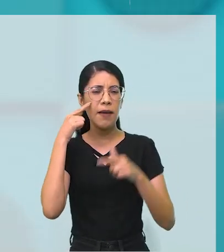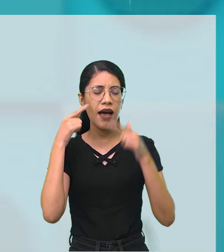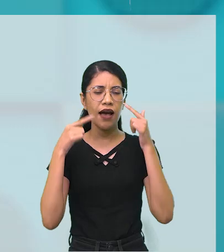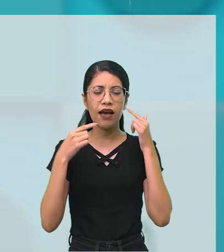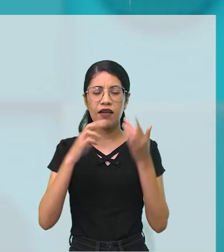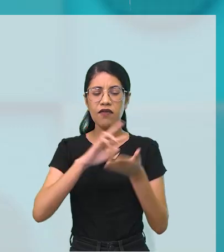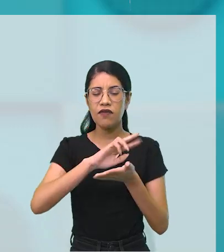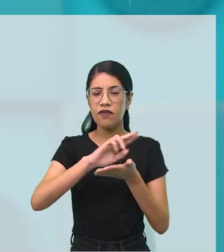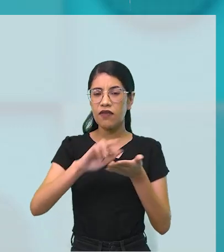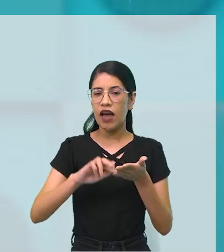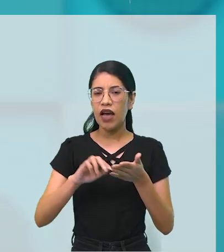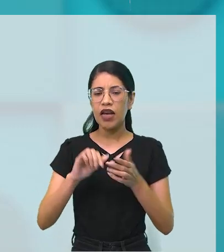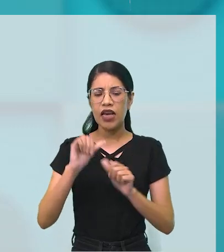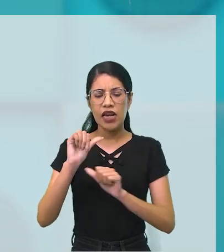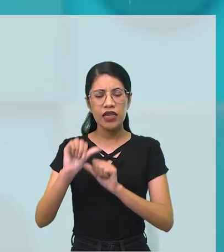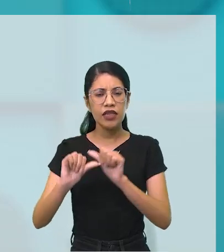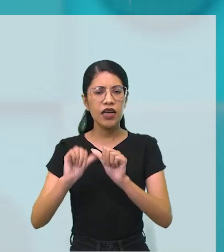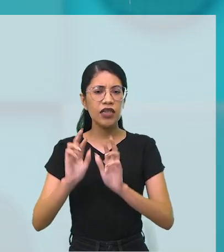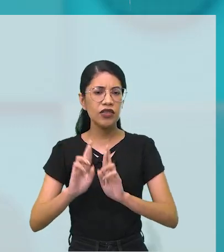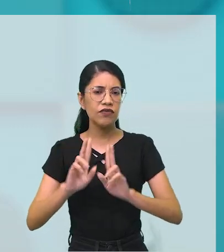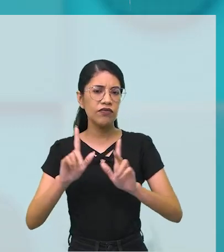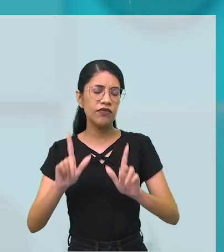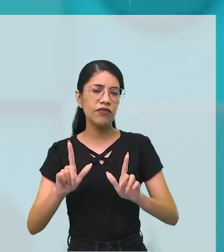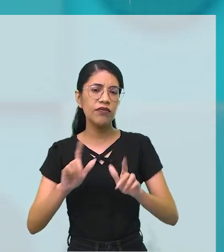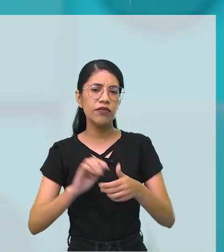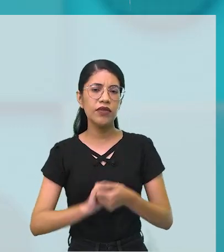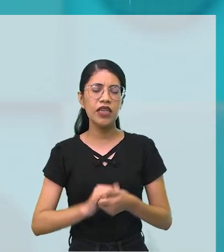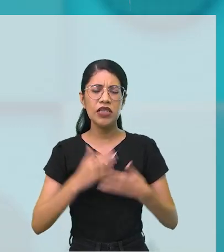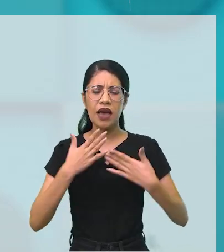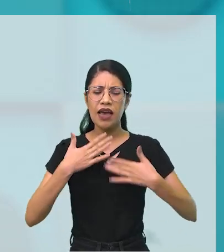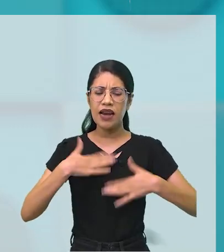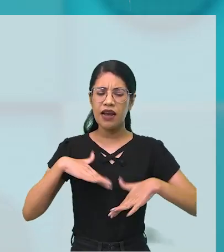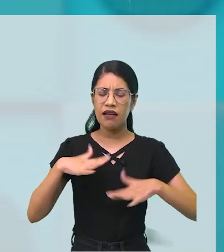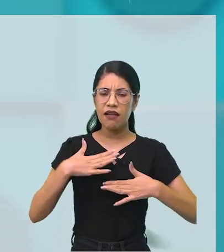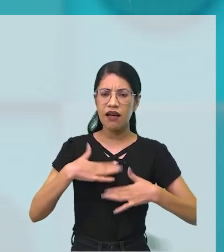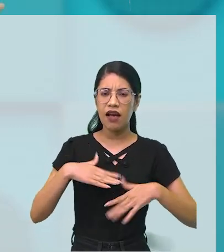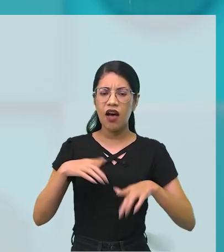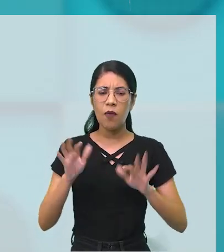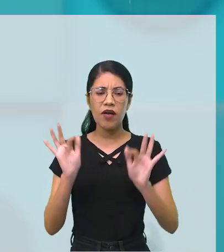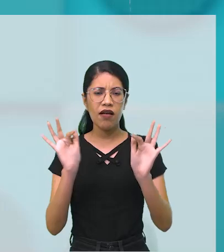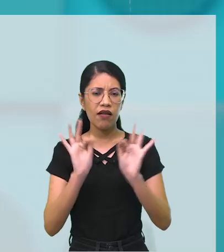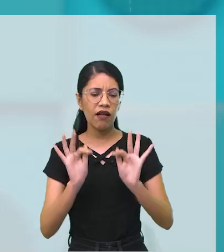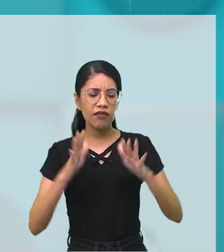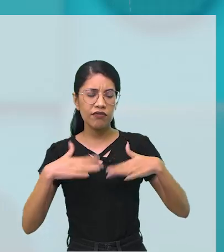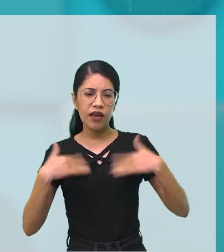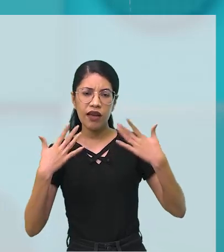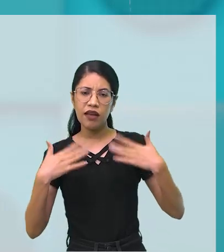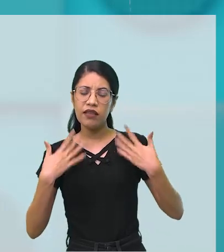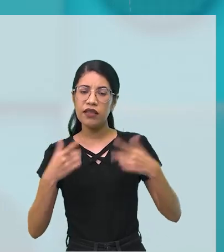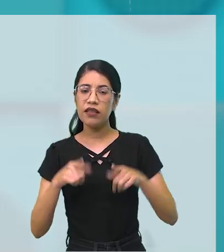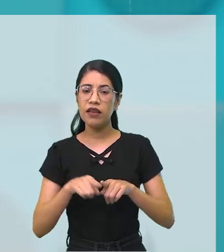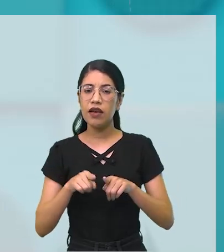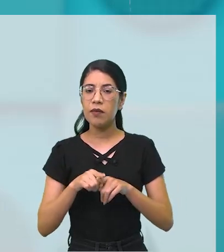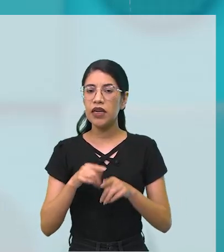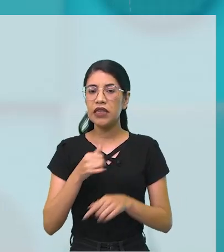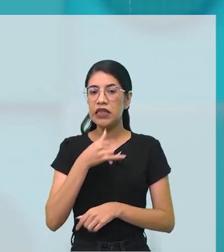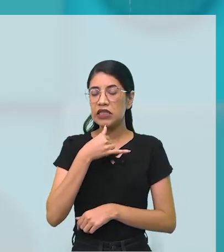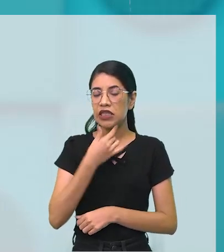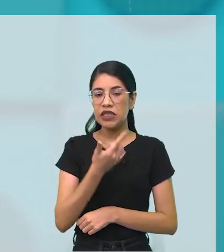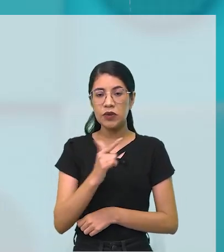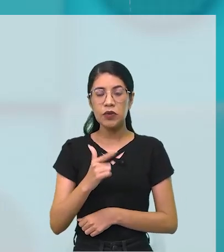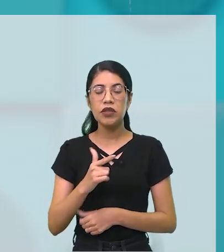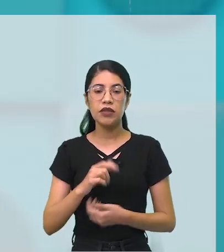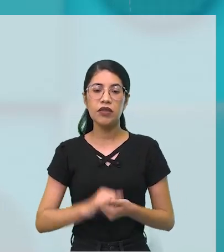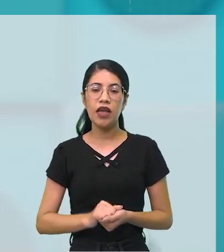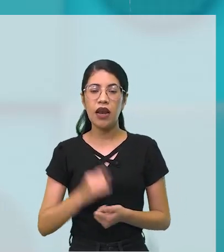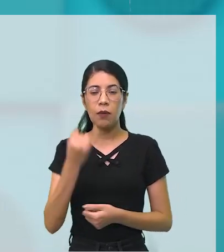rosto assim, eu tinha um rosto mais calmo, uma rosto assim calma, eu tinha um rosto mais alegre, não tinha tristeza, não era assim magro, eu tinha mais